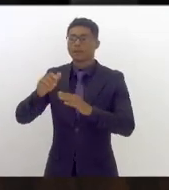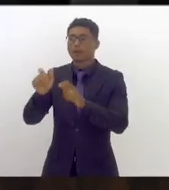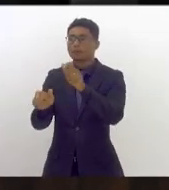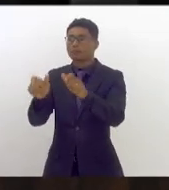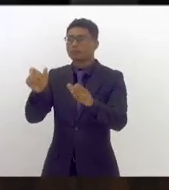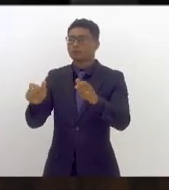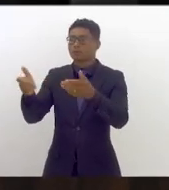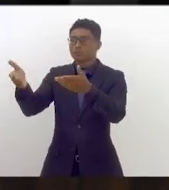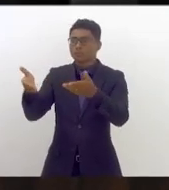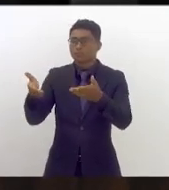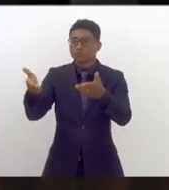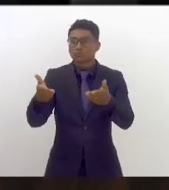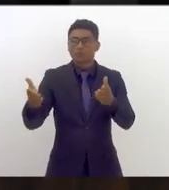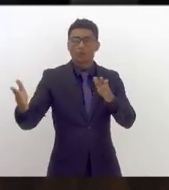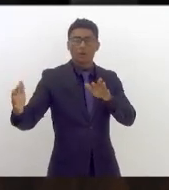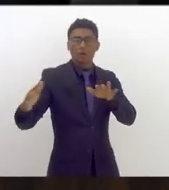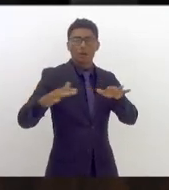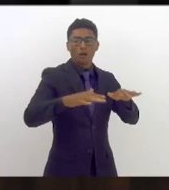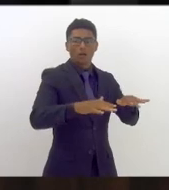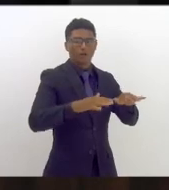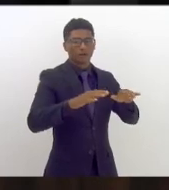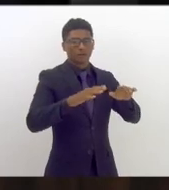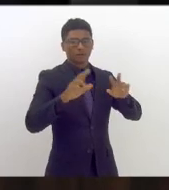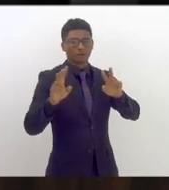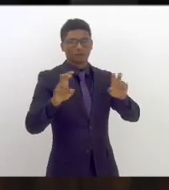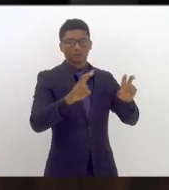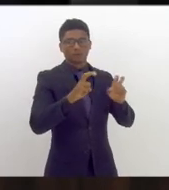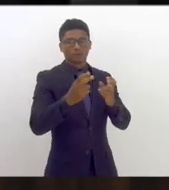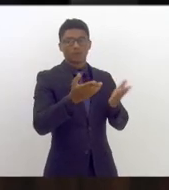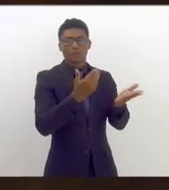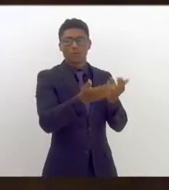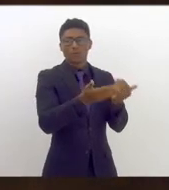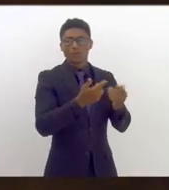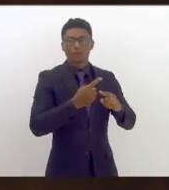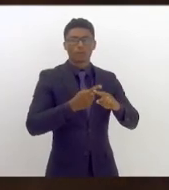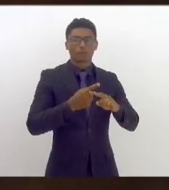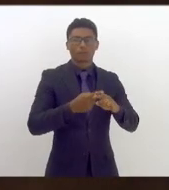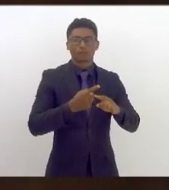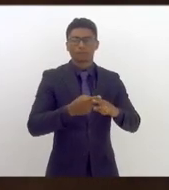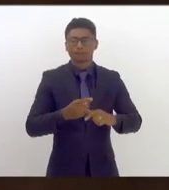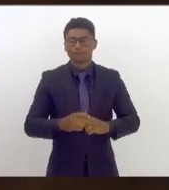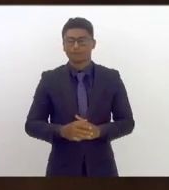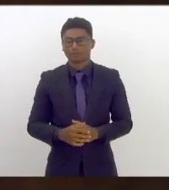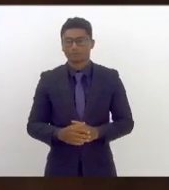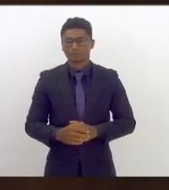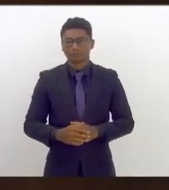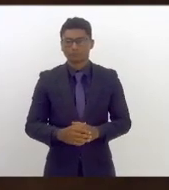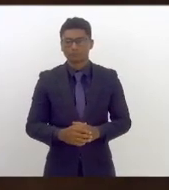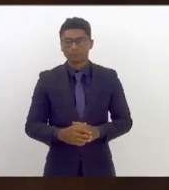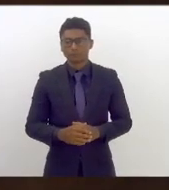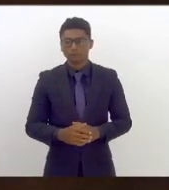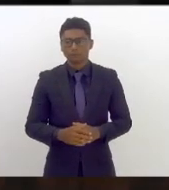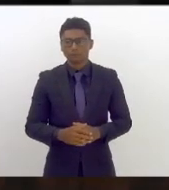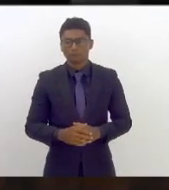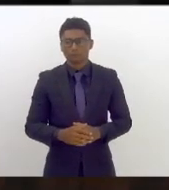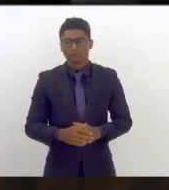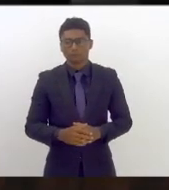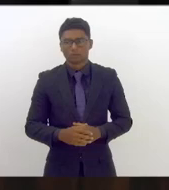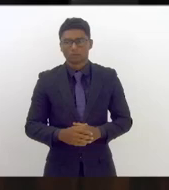alguns especialistas para discutir o tema... Que está sendo oferecido. Rodrigo. Está sendo